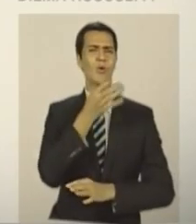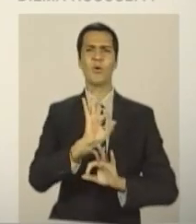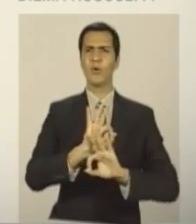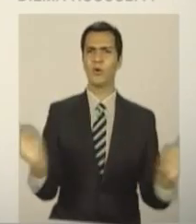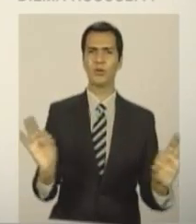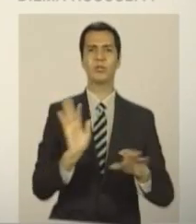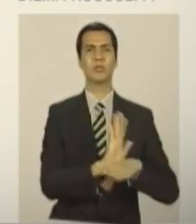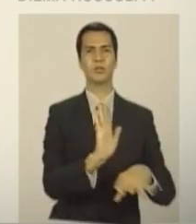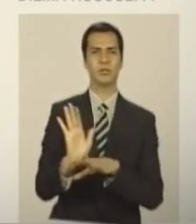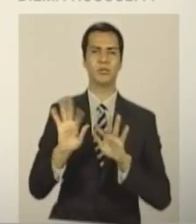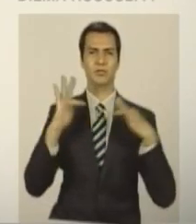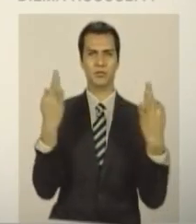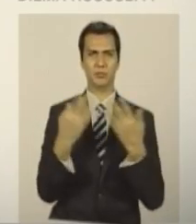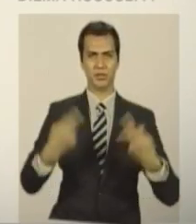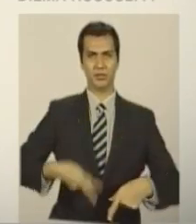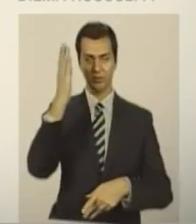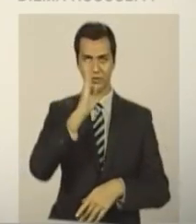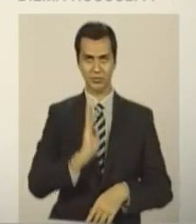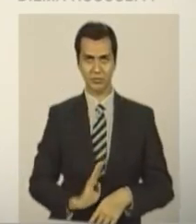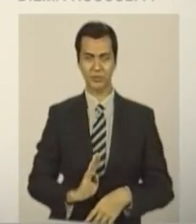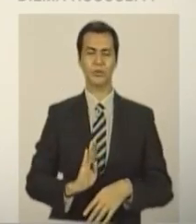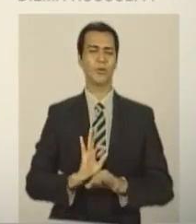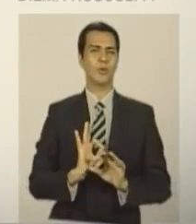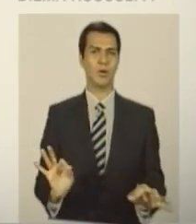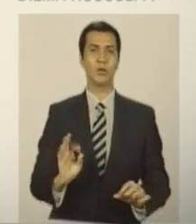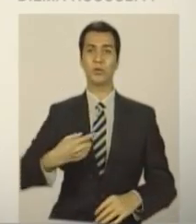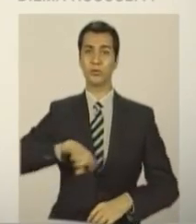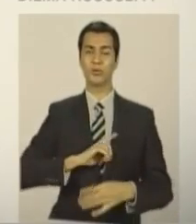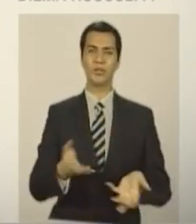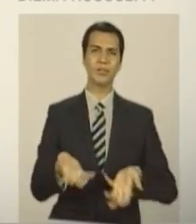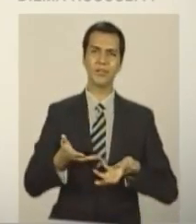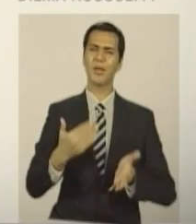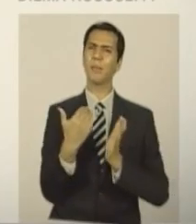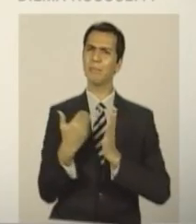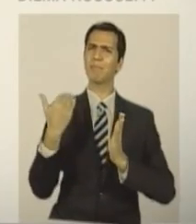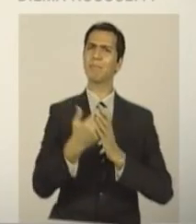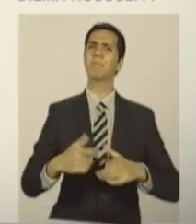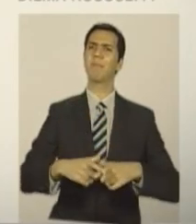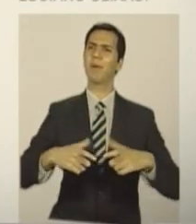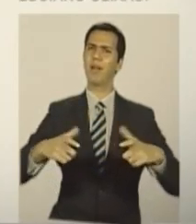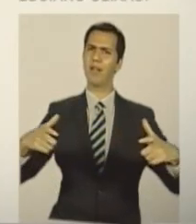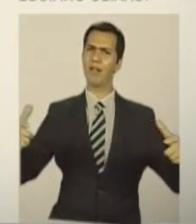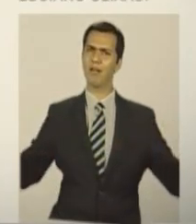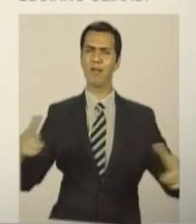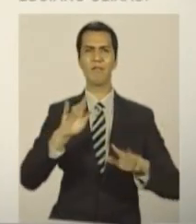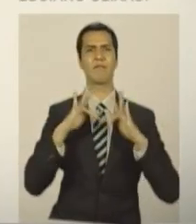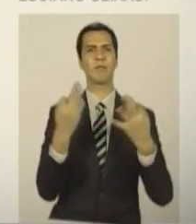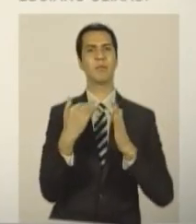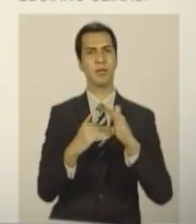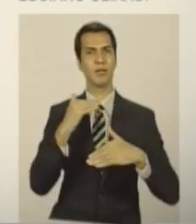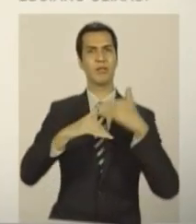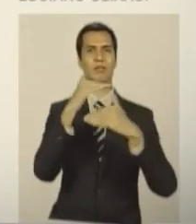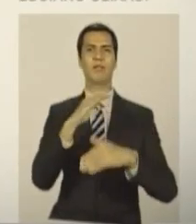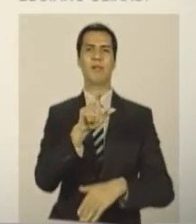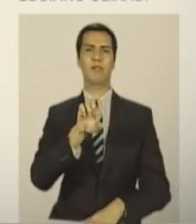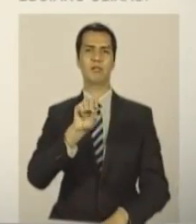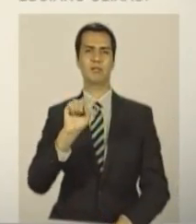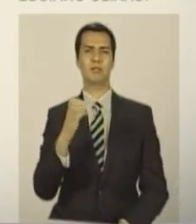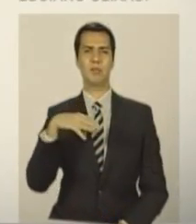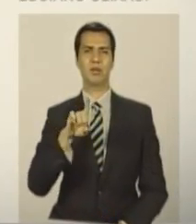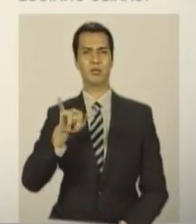brasileiras. Nós queremos ver cada dia mais famílias alcançarem a classe média. Presidenta, mais uma família que